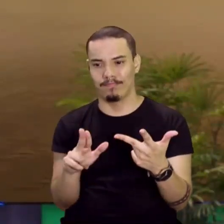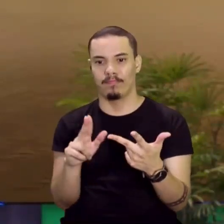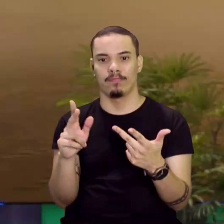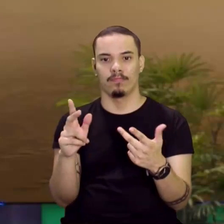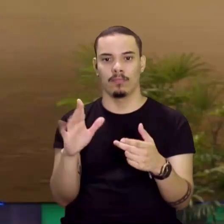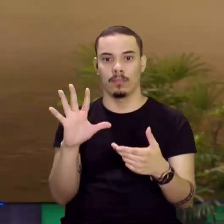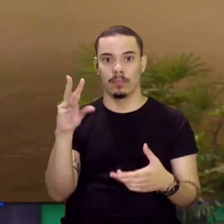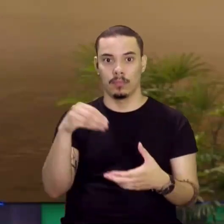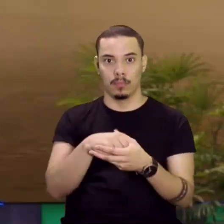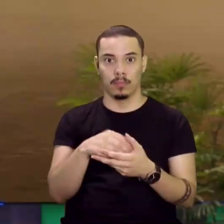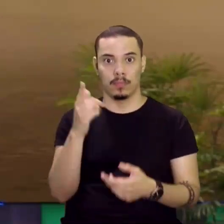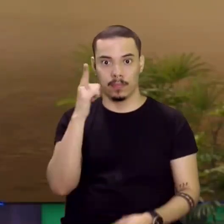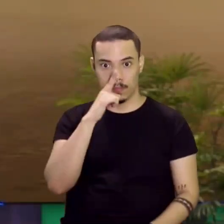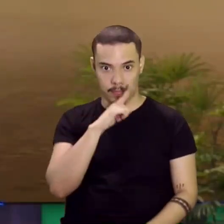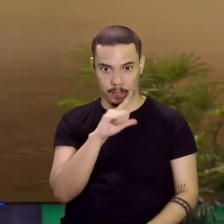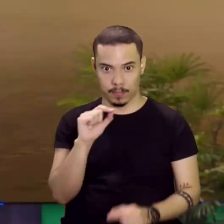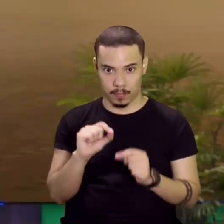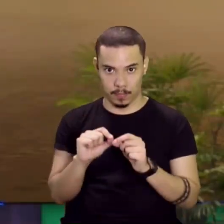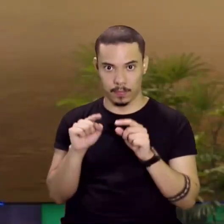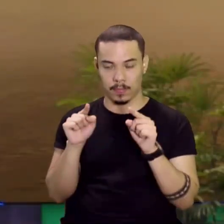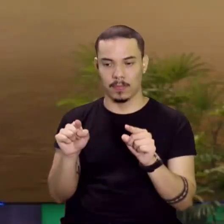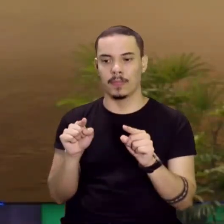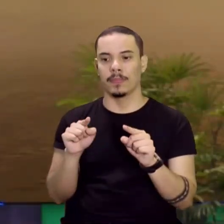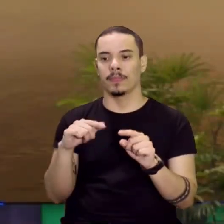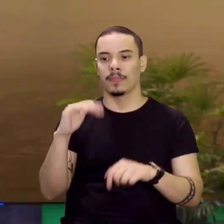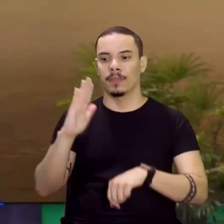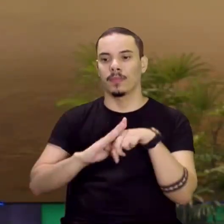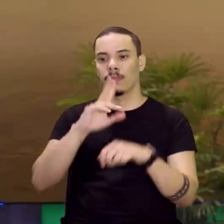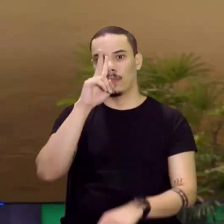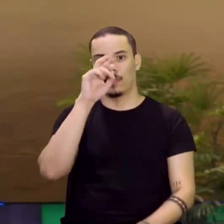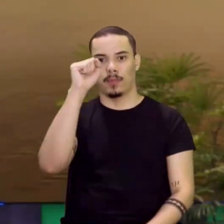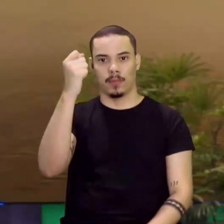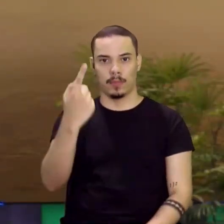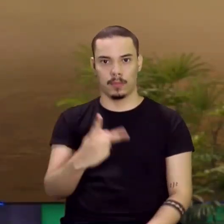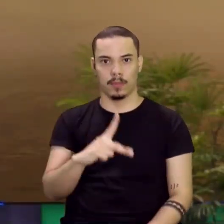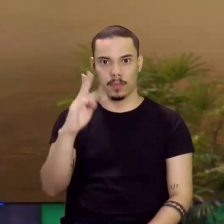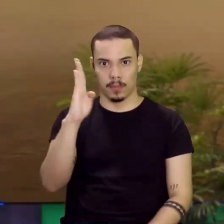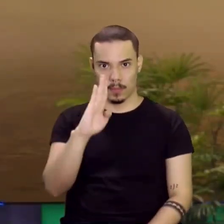bacias sedimentares. Predomina no Brasil